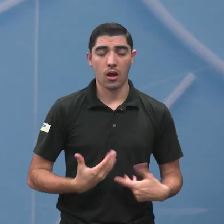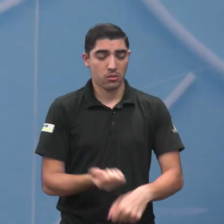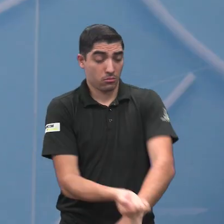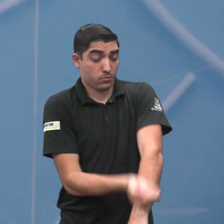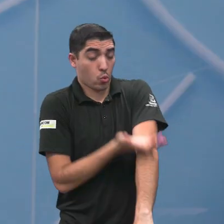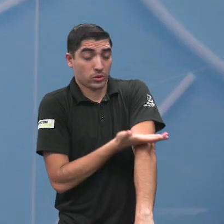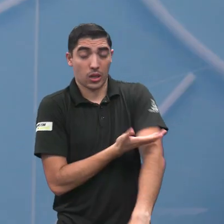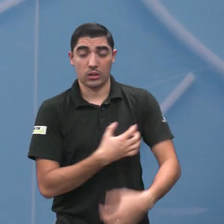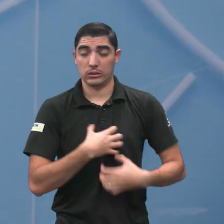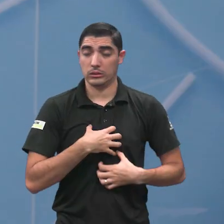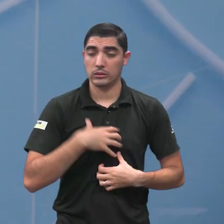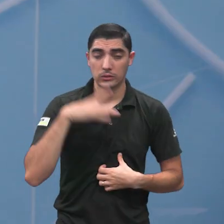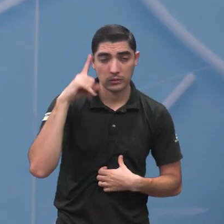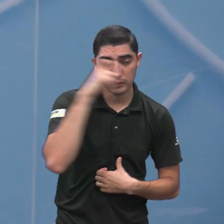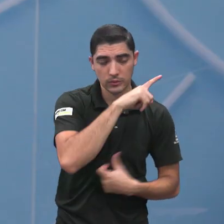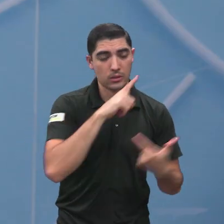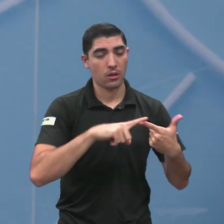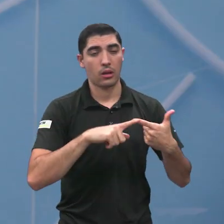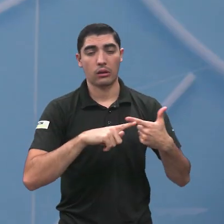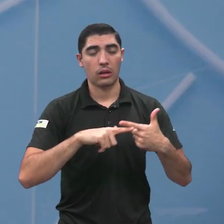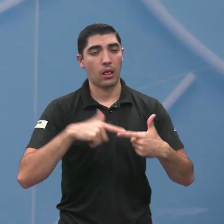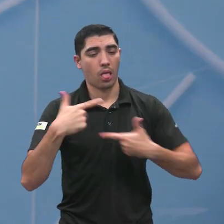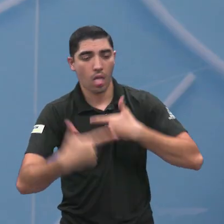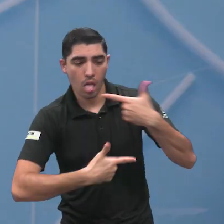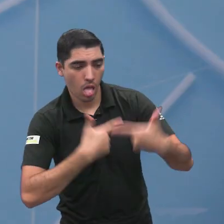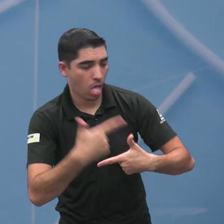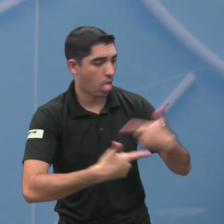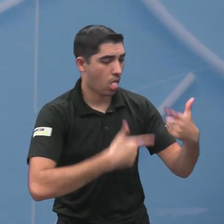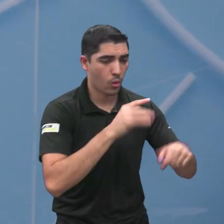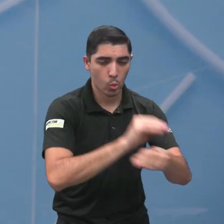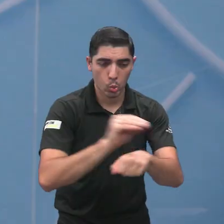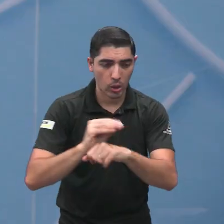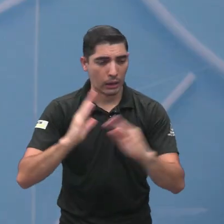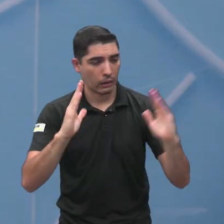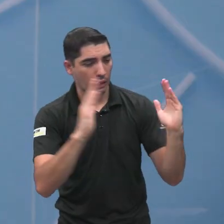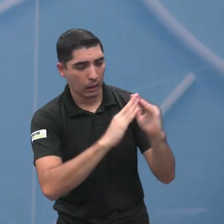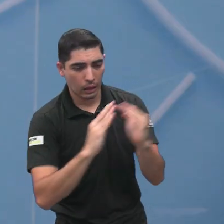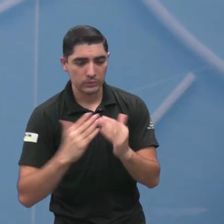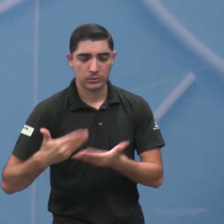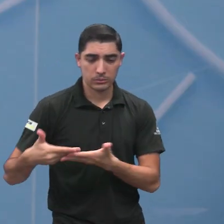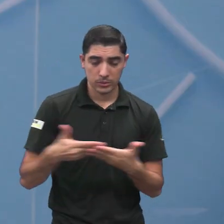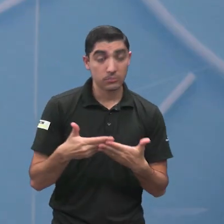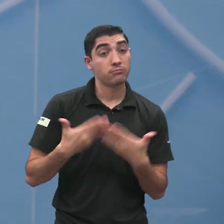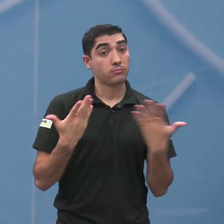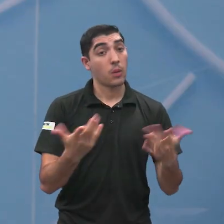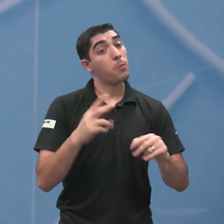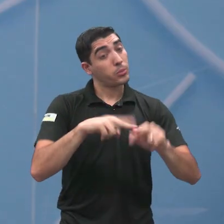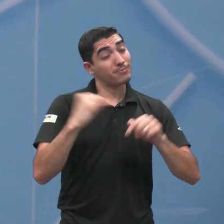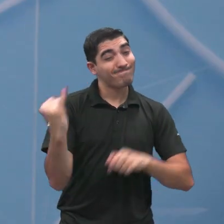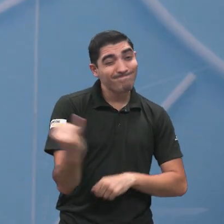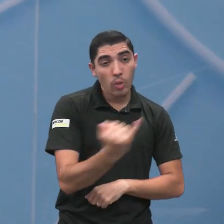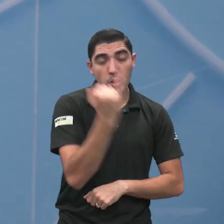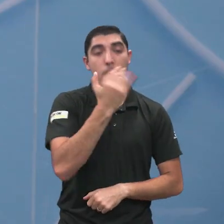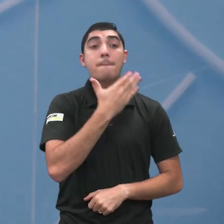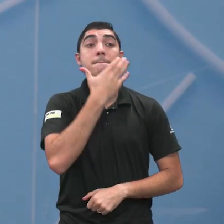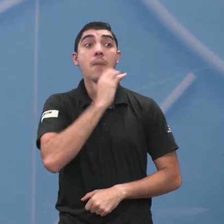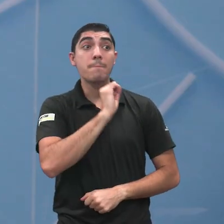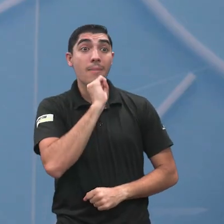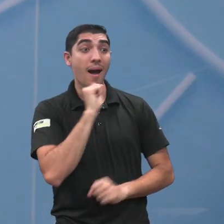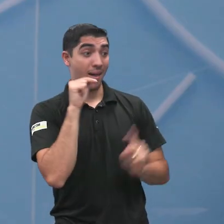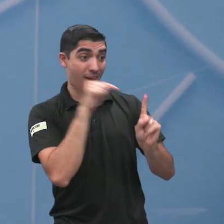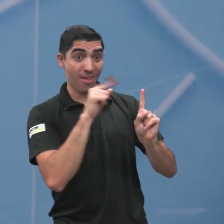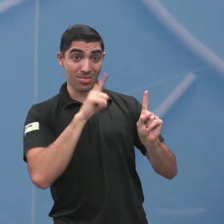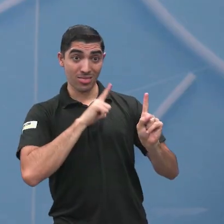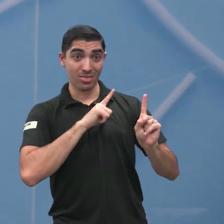né? Então, anteriormente eu mencionei que o pai entra nesse momento inicial na vida da criança com a licença paternidade